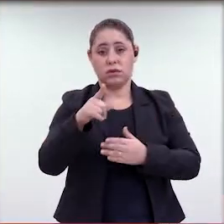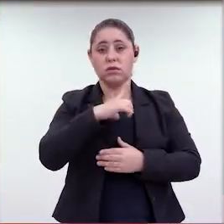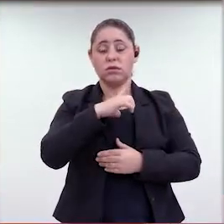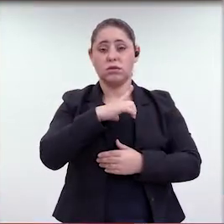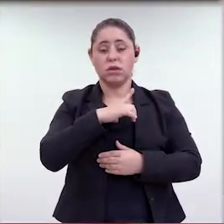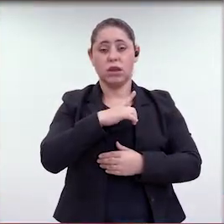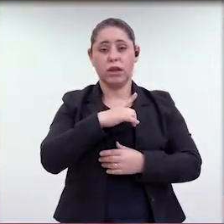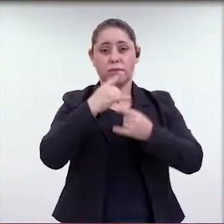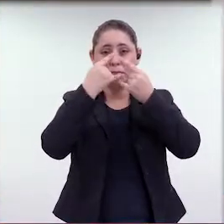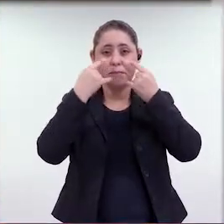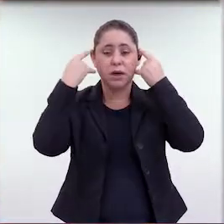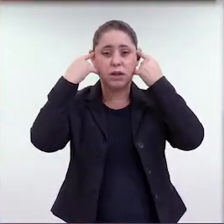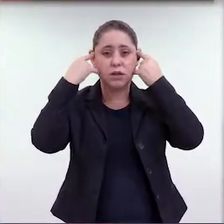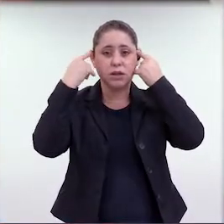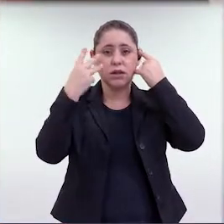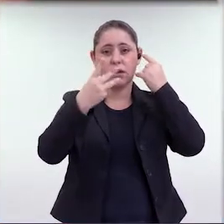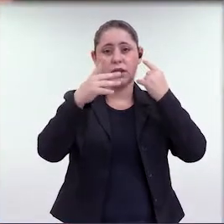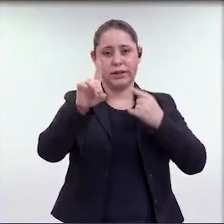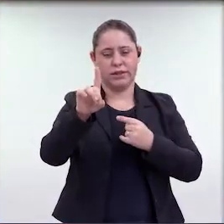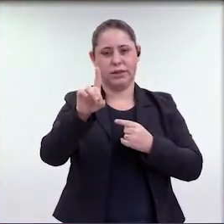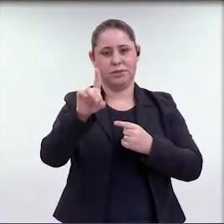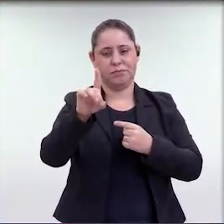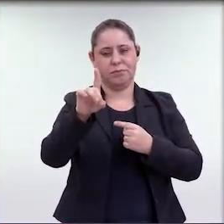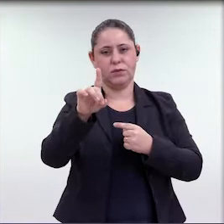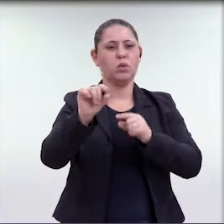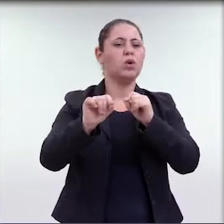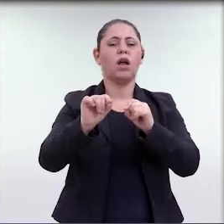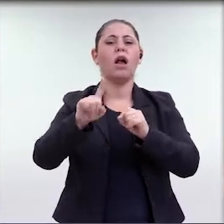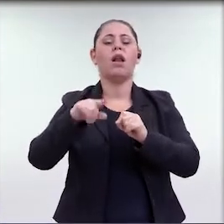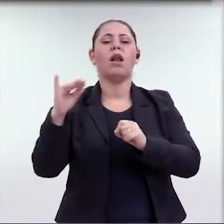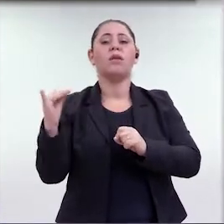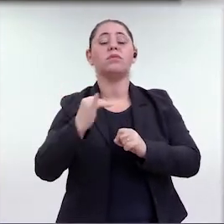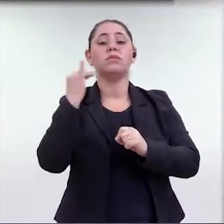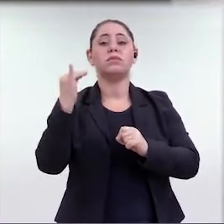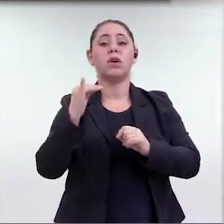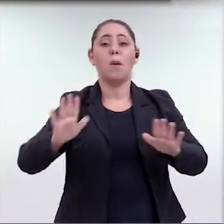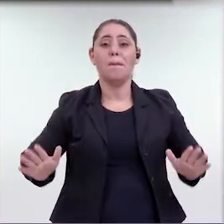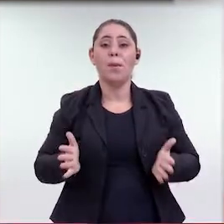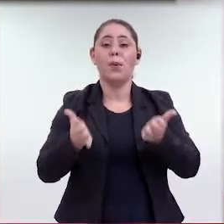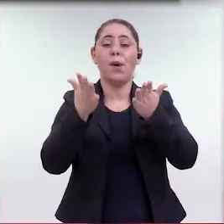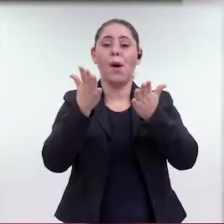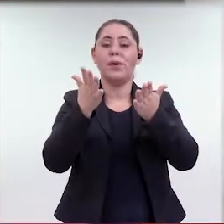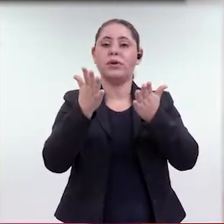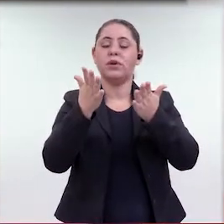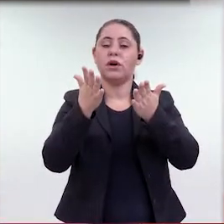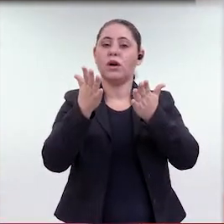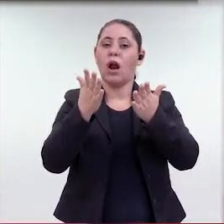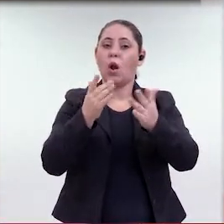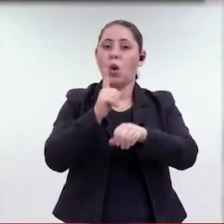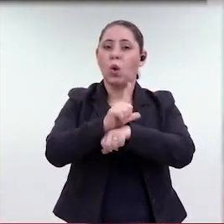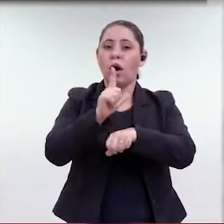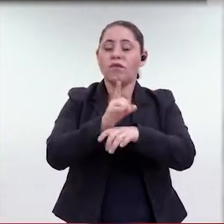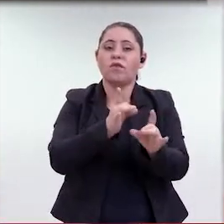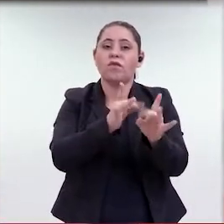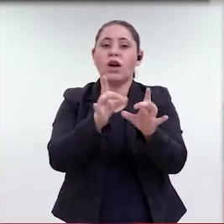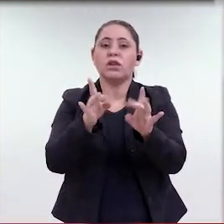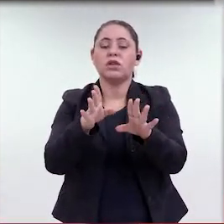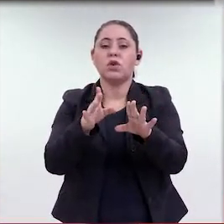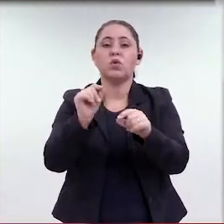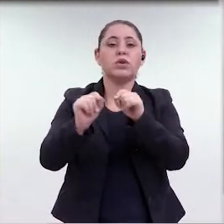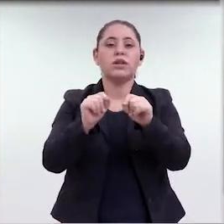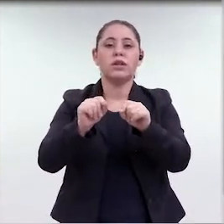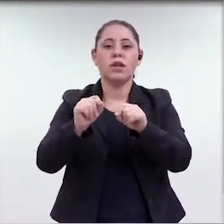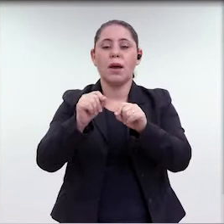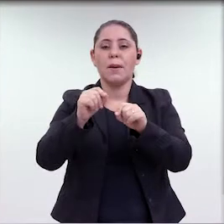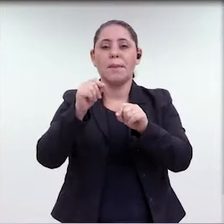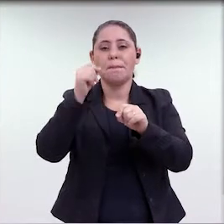Aí você tem, por exemplo, as máscaras 3D. O interessante disso é que movimentou um mercado que, de certa forma, a gente quase não via, que